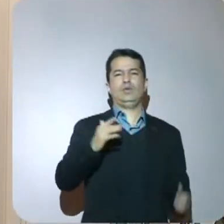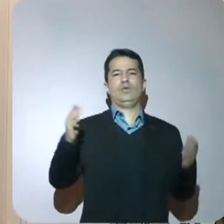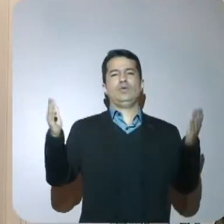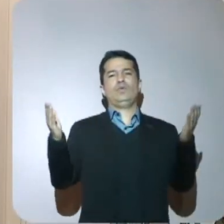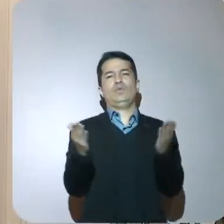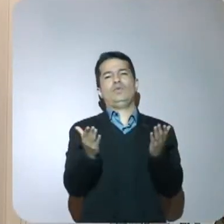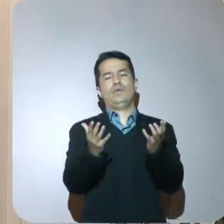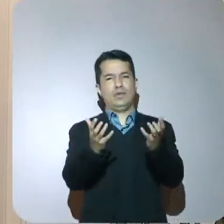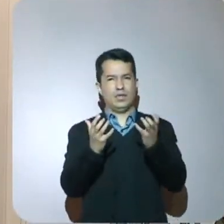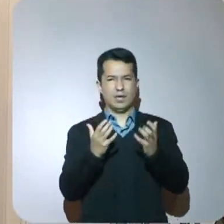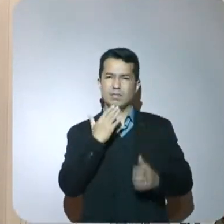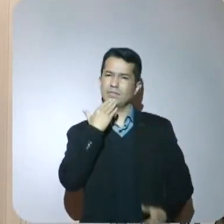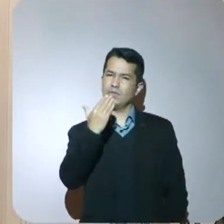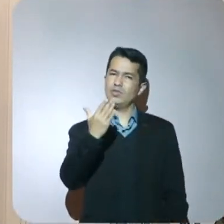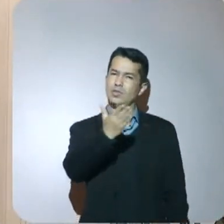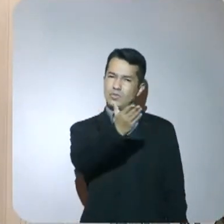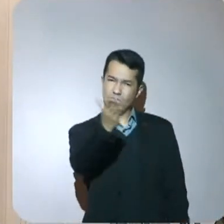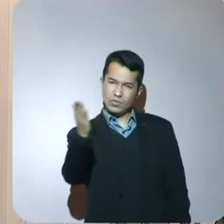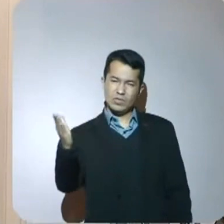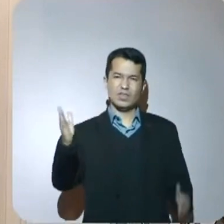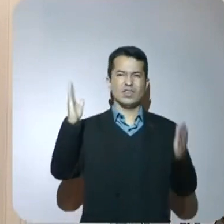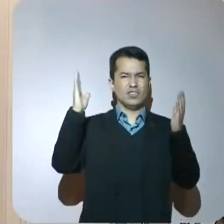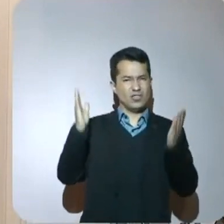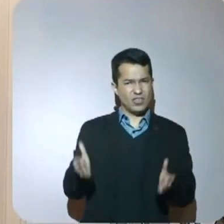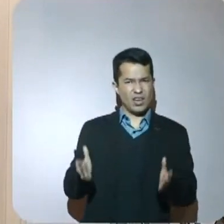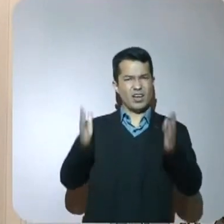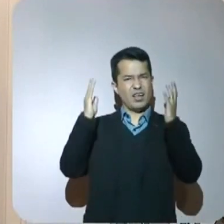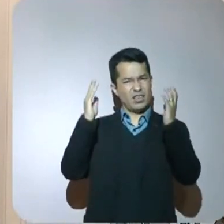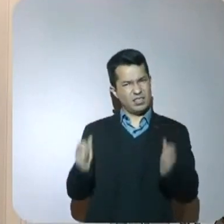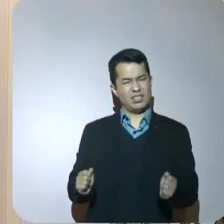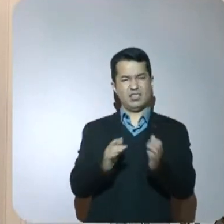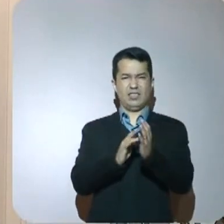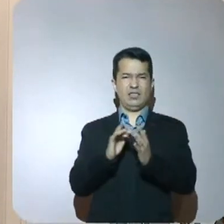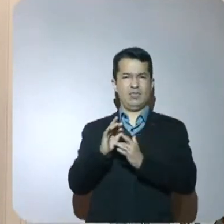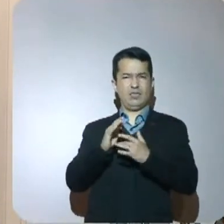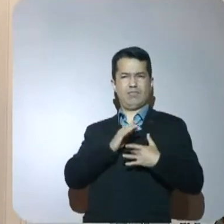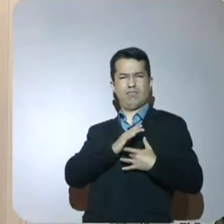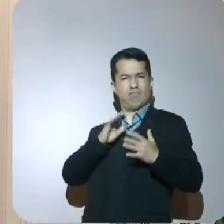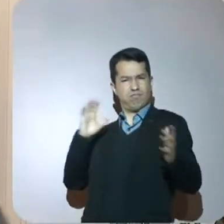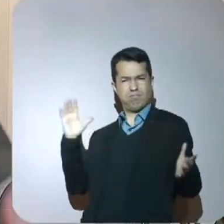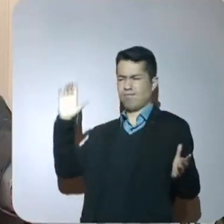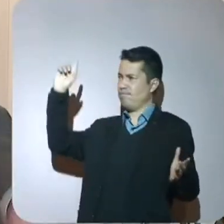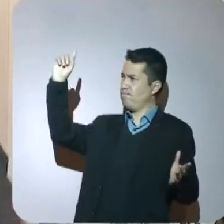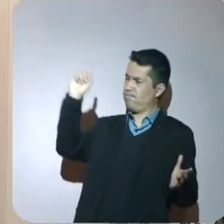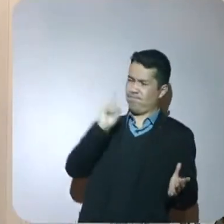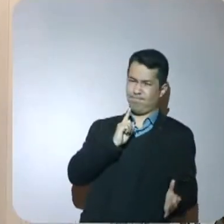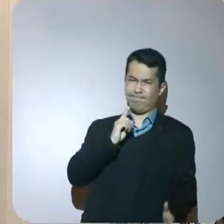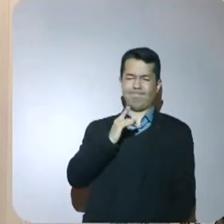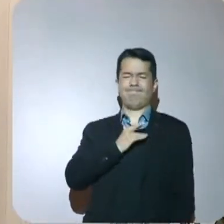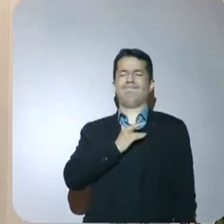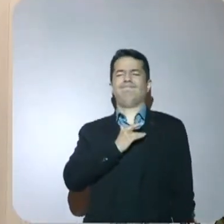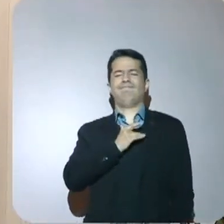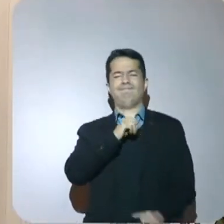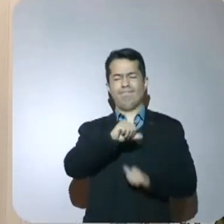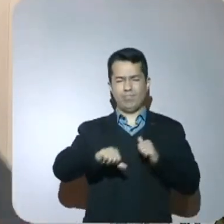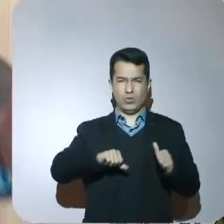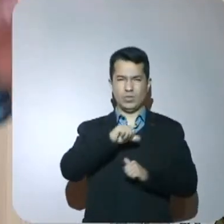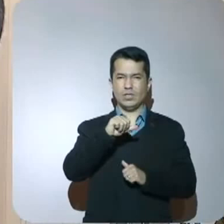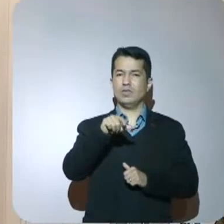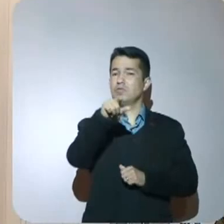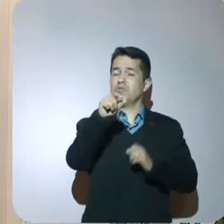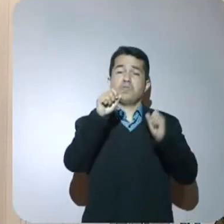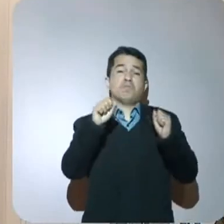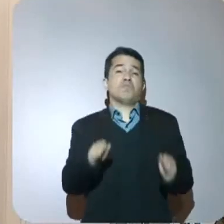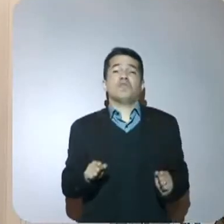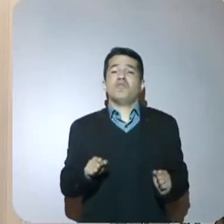como Senhor e Salvador da sua vida, mas ainda não pediu o batismo. Eu quero dizer para você, está na hora, meu irmão.